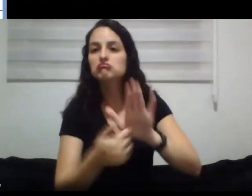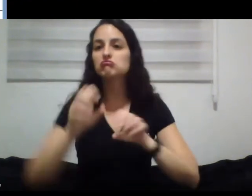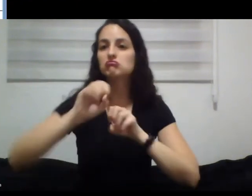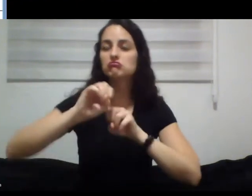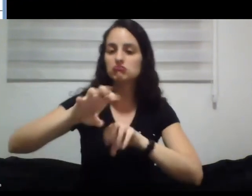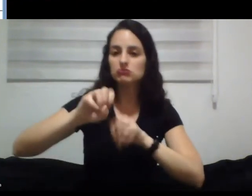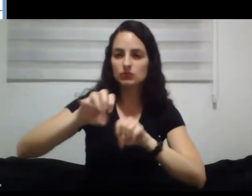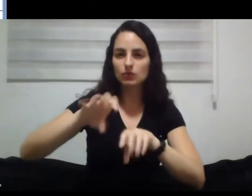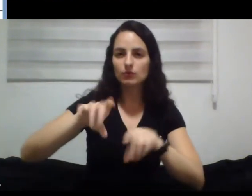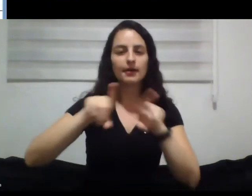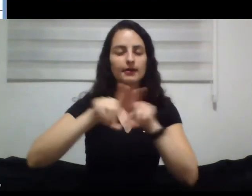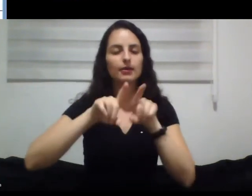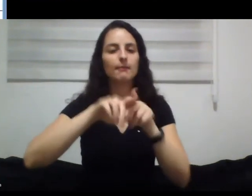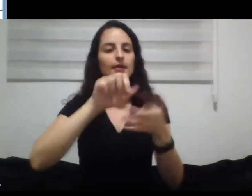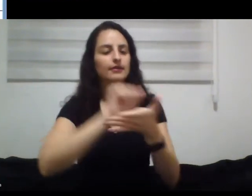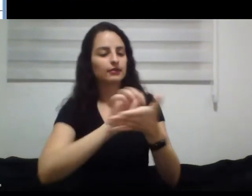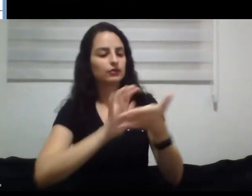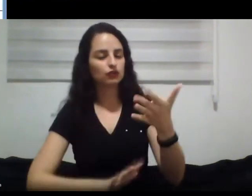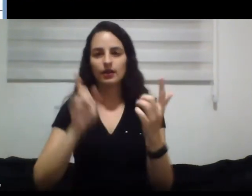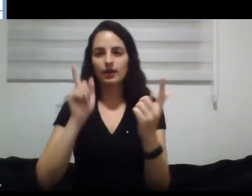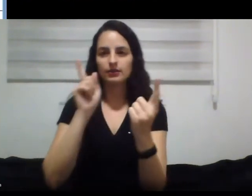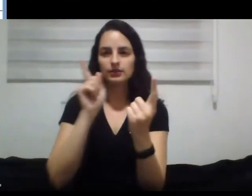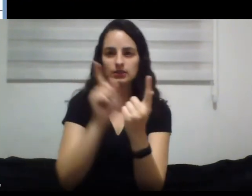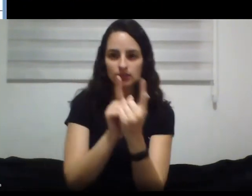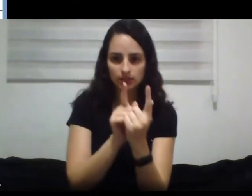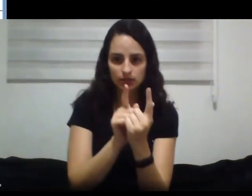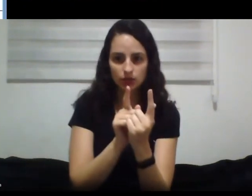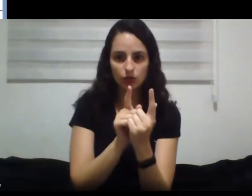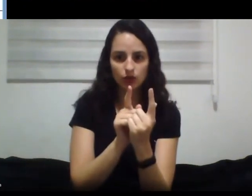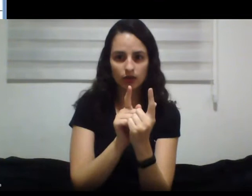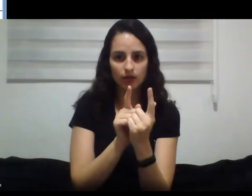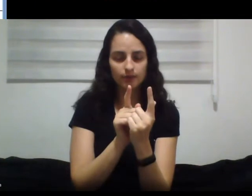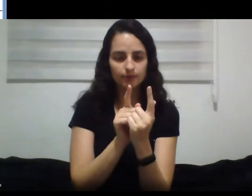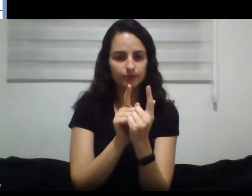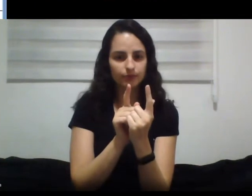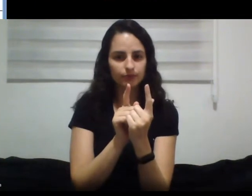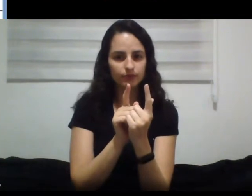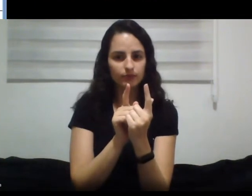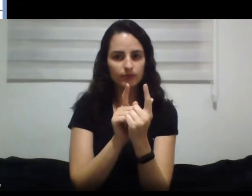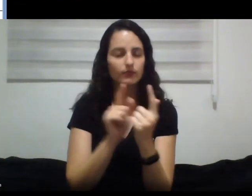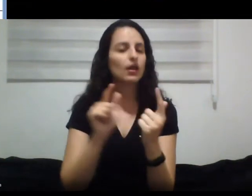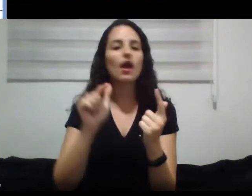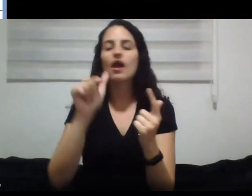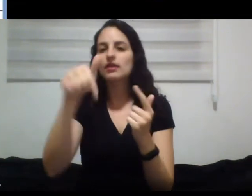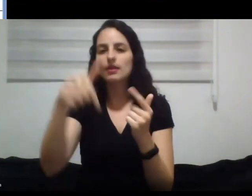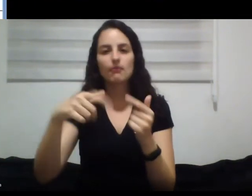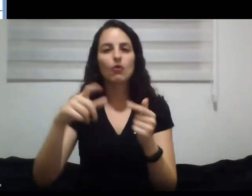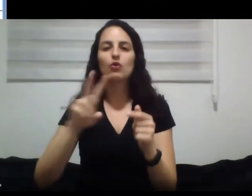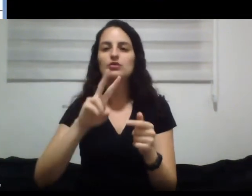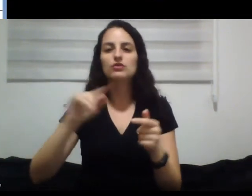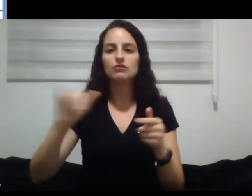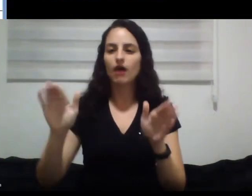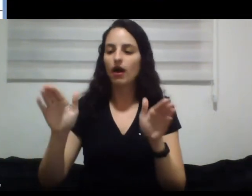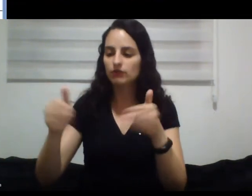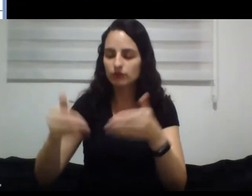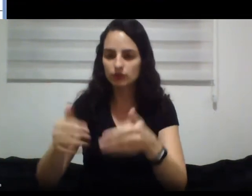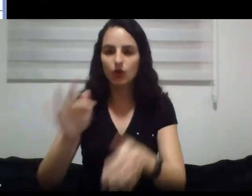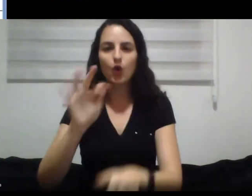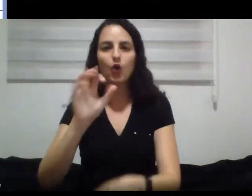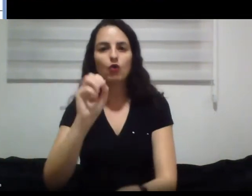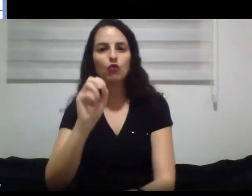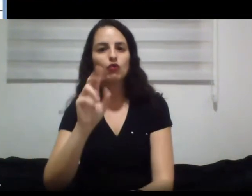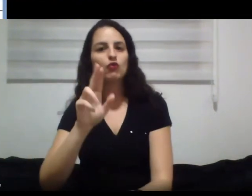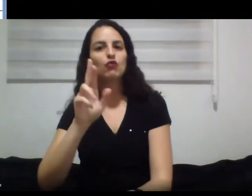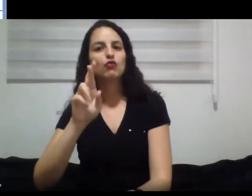né. Então, eu acho que seria legal esse material para orientar um pouco nessa escrita das estratégias,